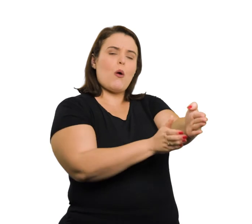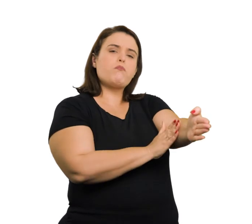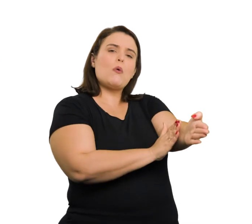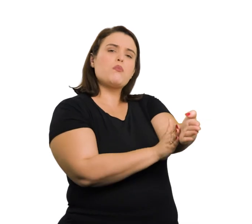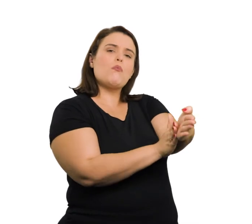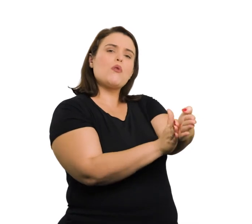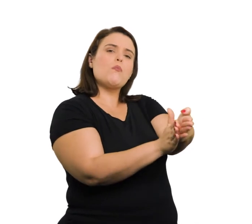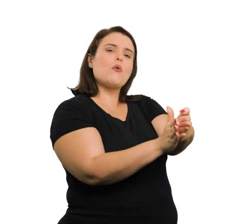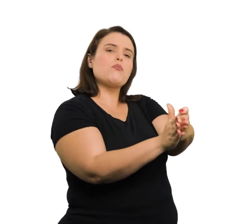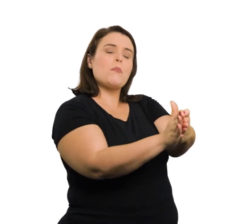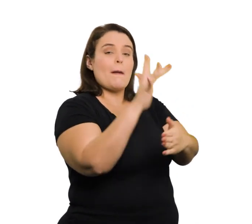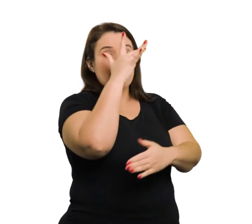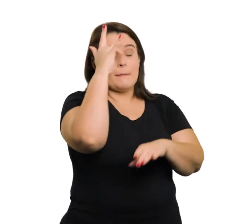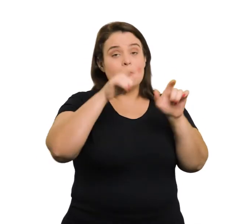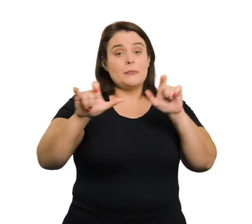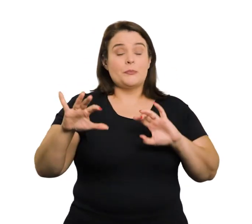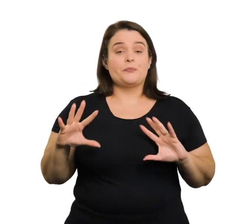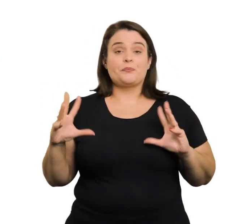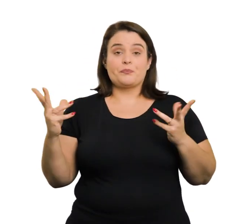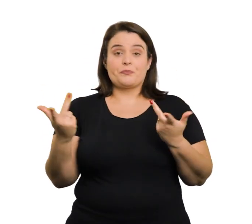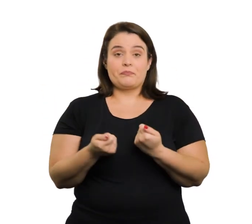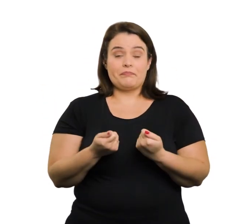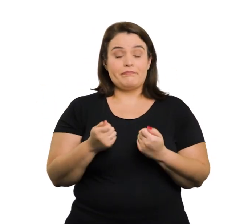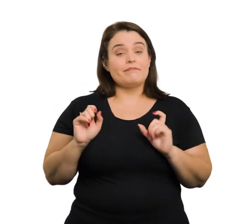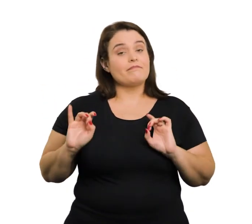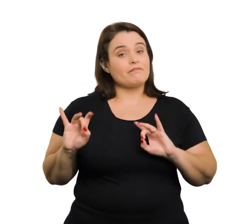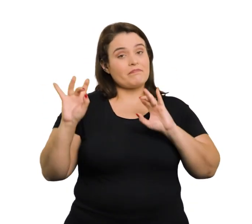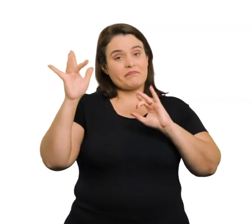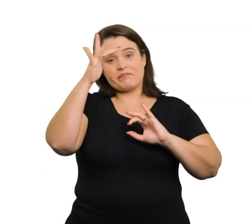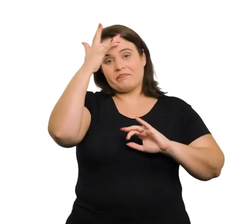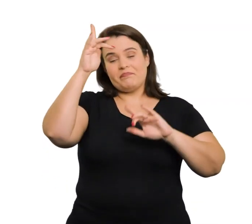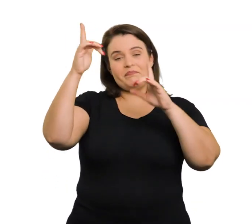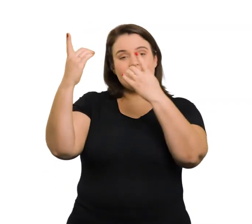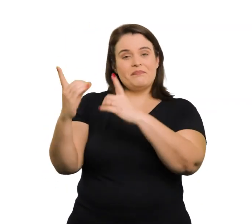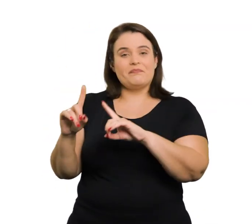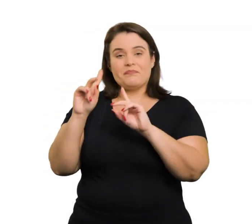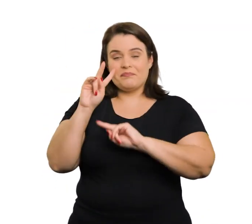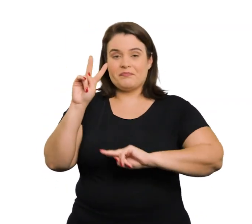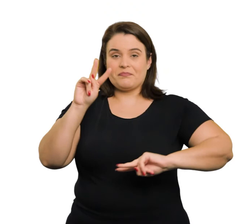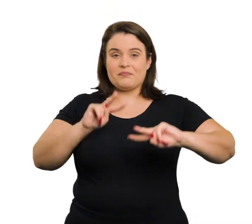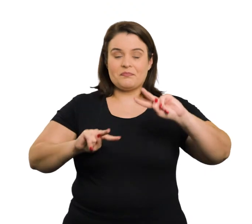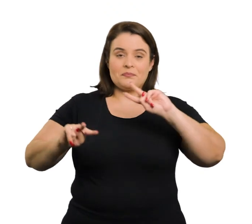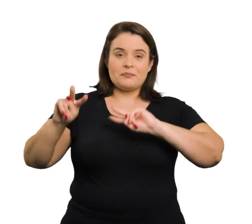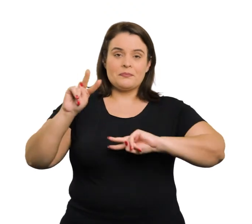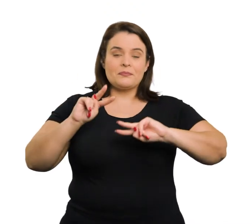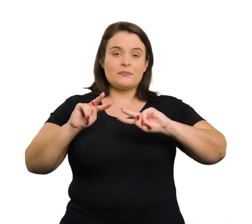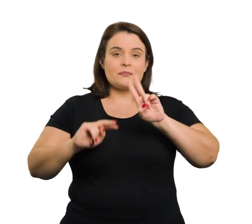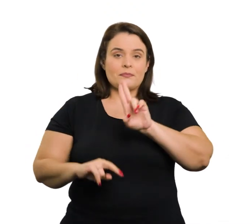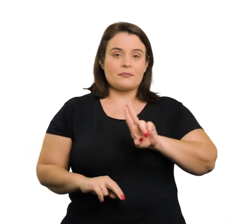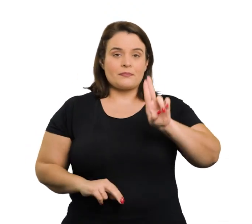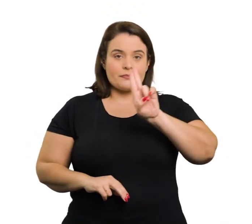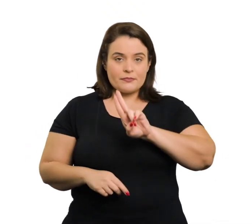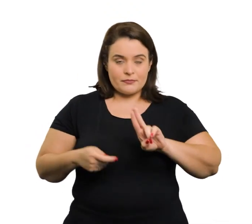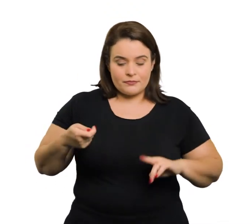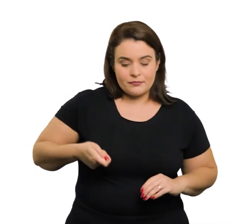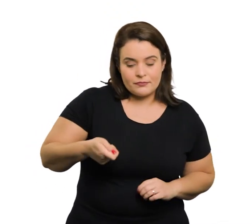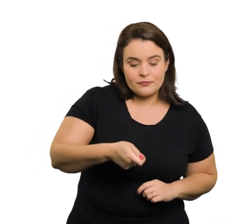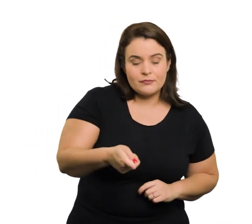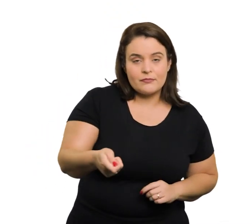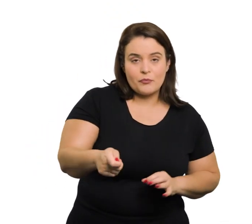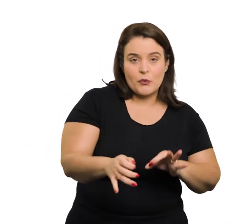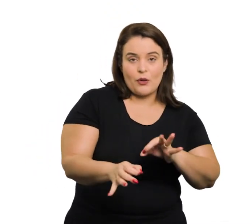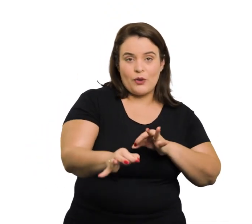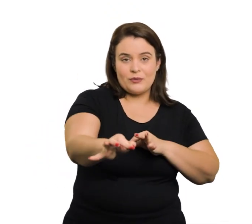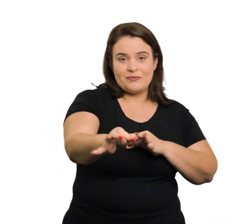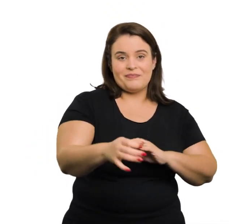referência de orientação direcional por todas as pessoas, especialmente pessoas com deficiência visual que utilizam